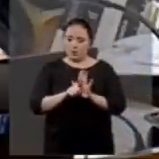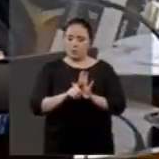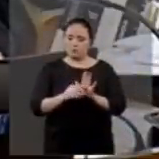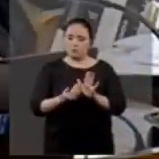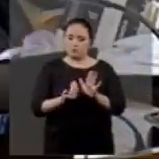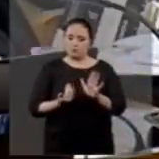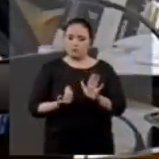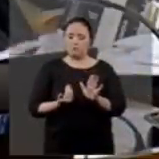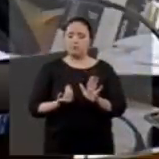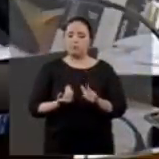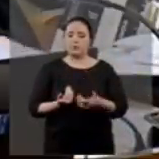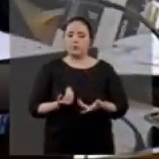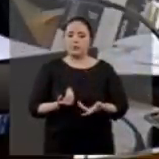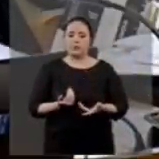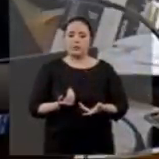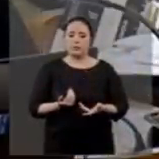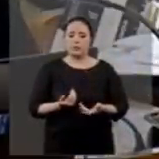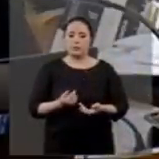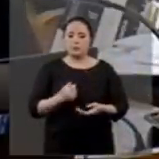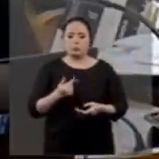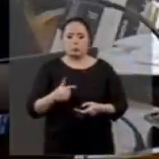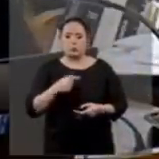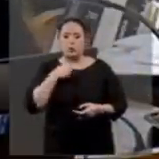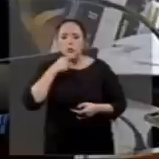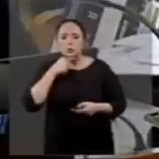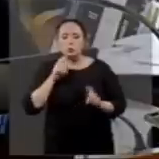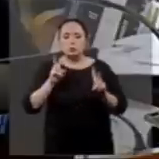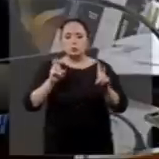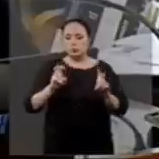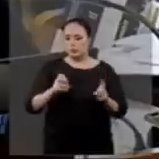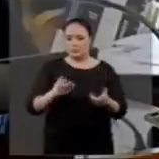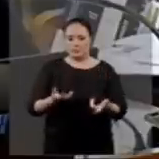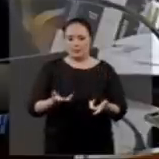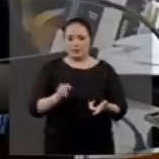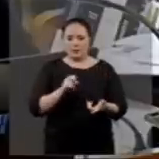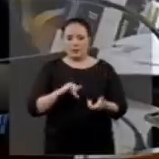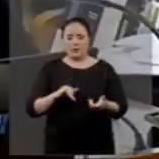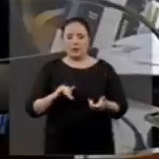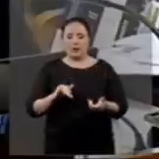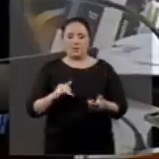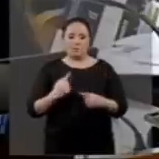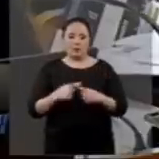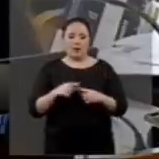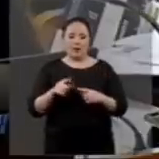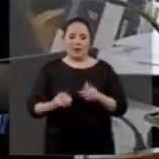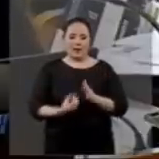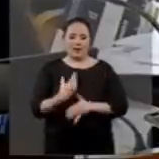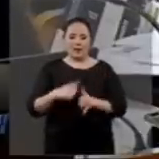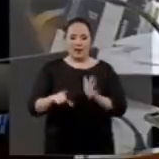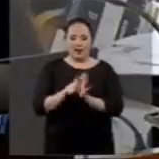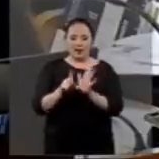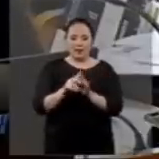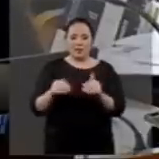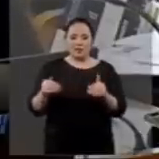12.715, já me parece que não havia dúvida sobre tão somente ser uma lei destinada a